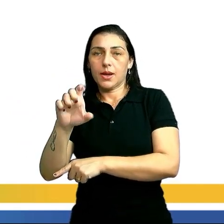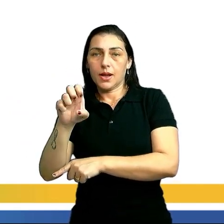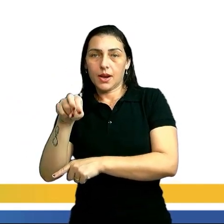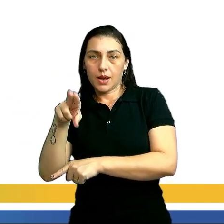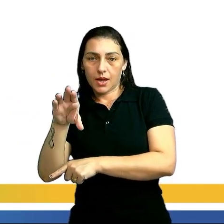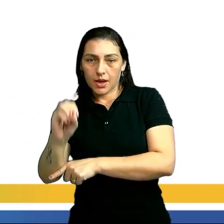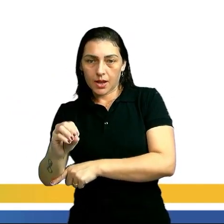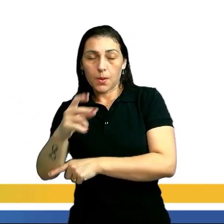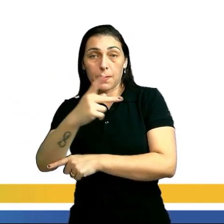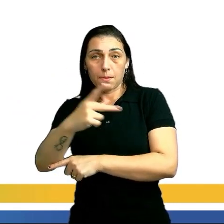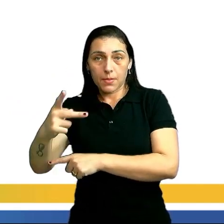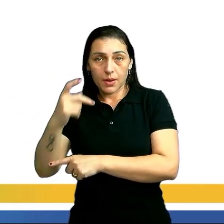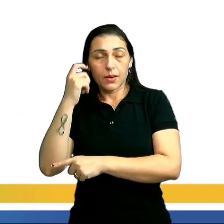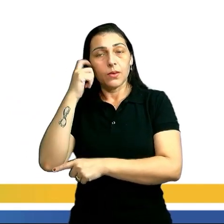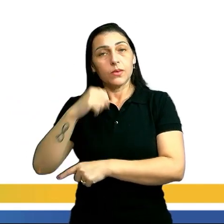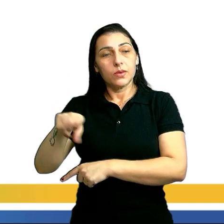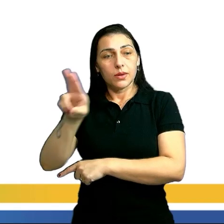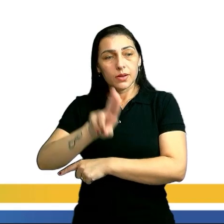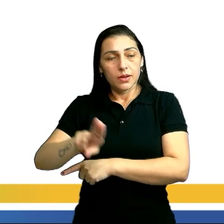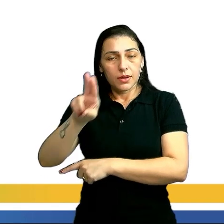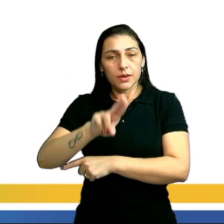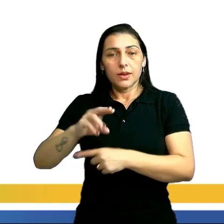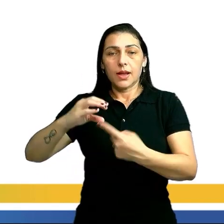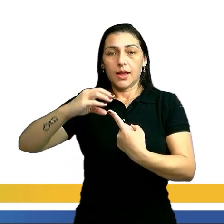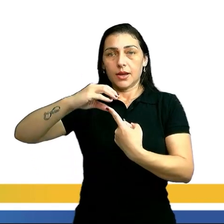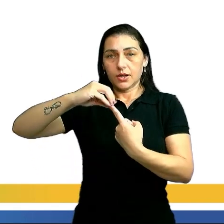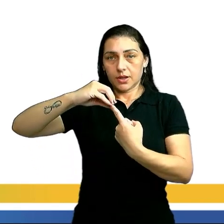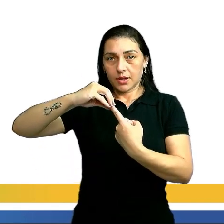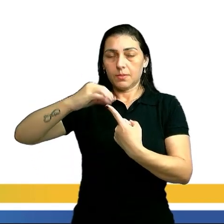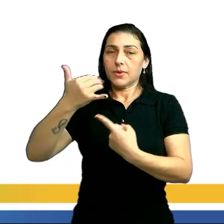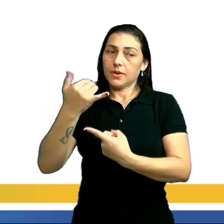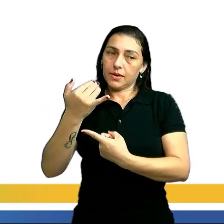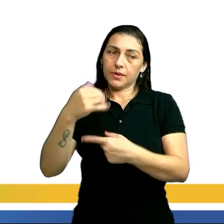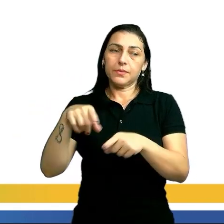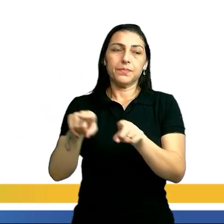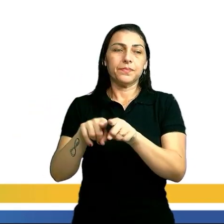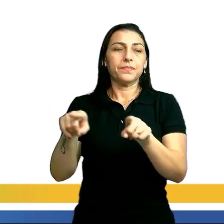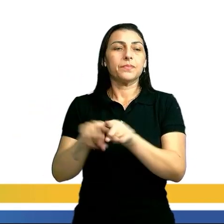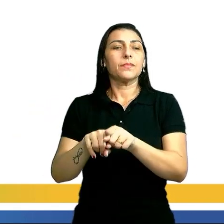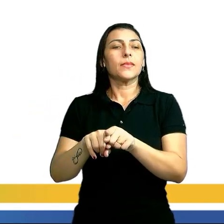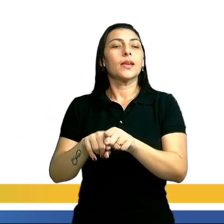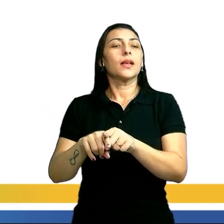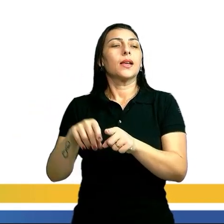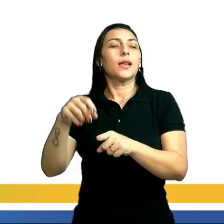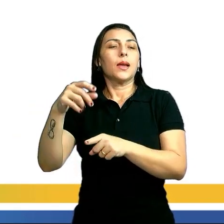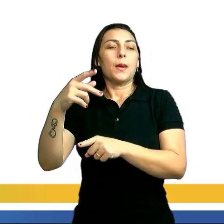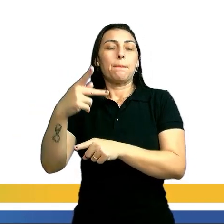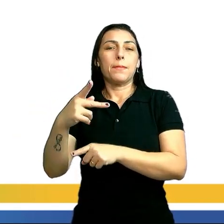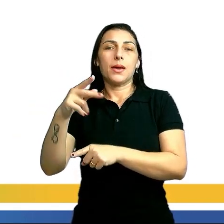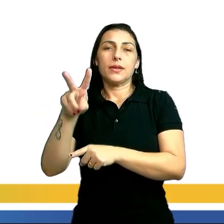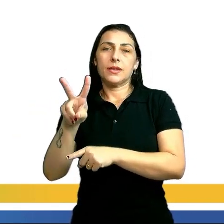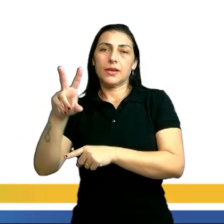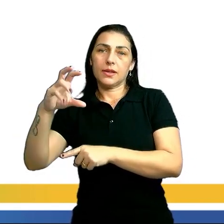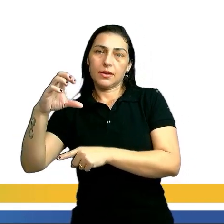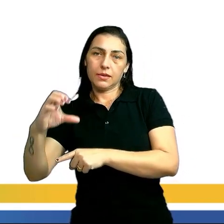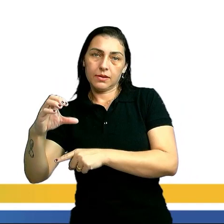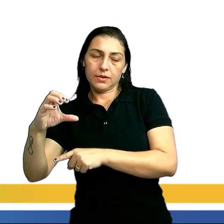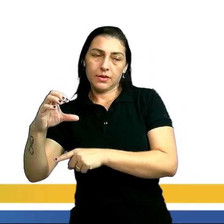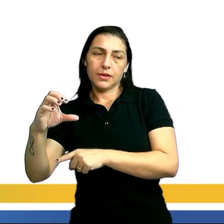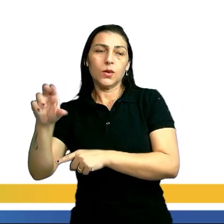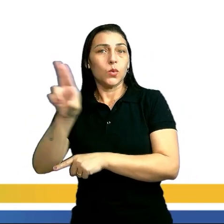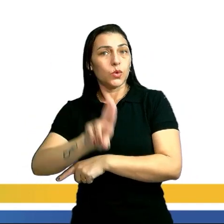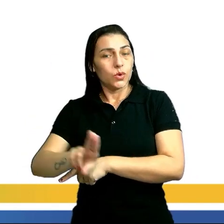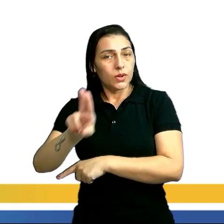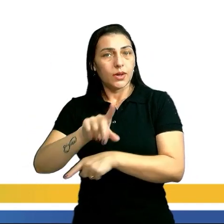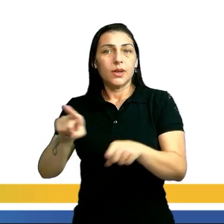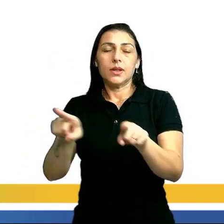polipropileno, que é o PP, utilizado aí nas tampas das canetas. Policloreto de vinila, que é o famoso PVC, que a gente utiliza